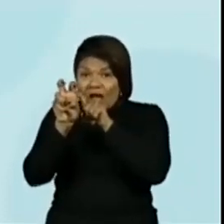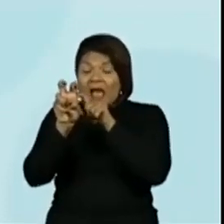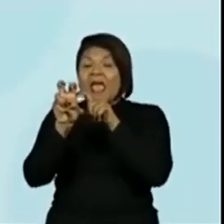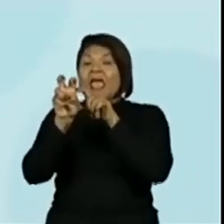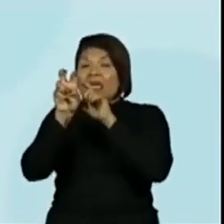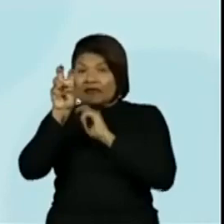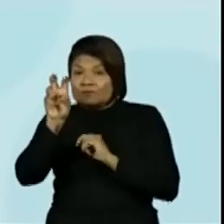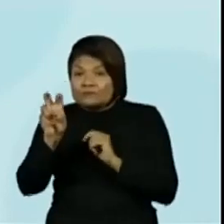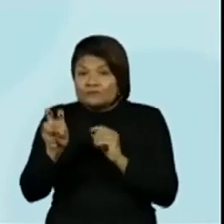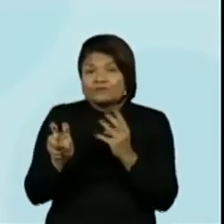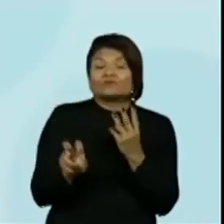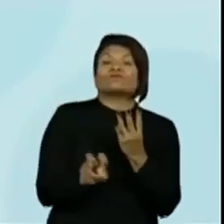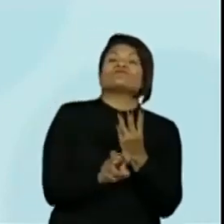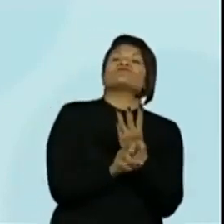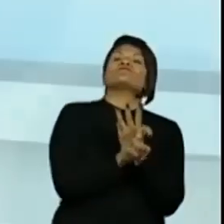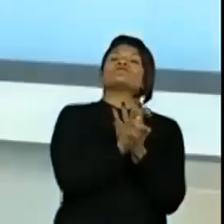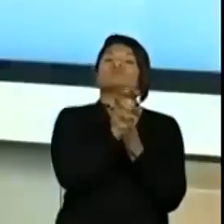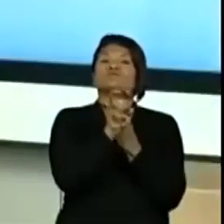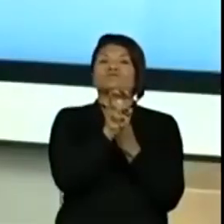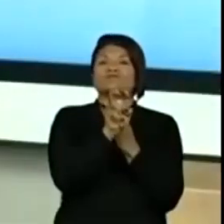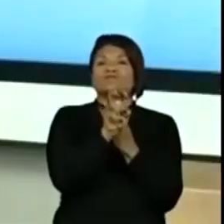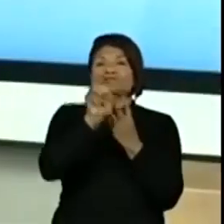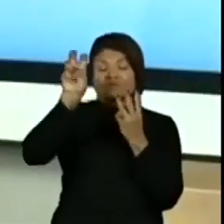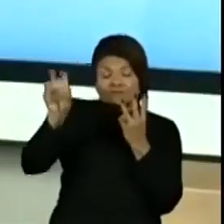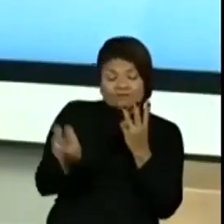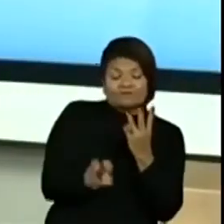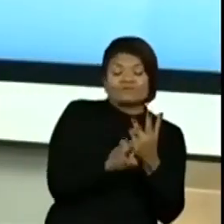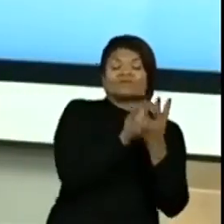for escrito aqui